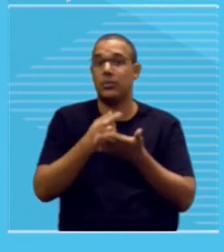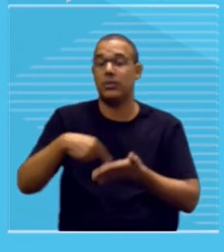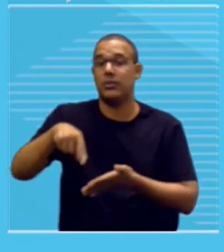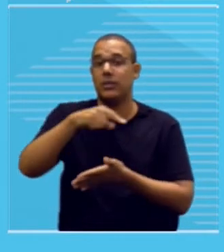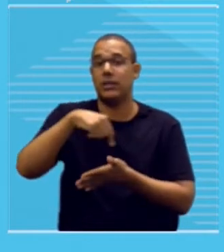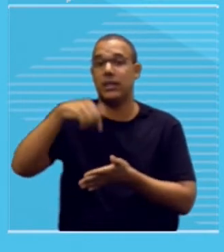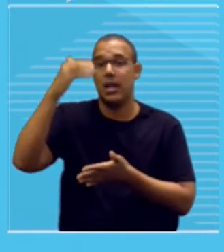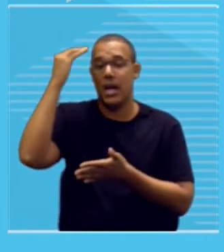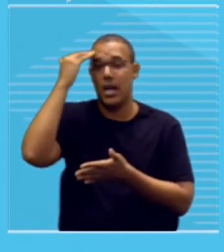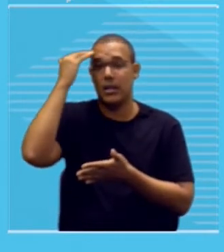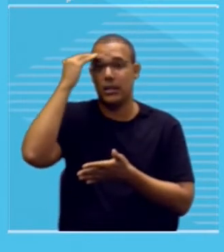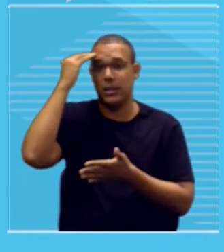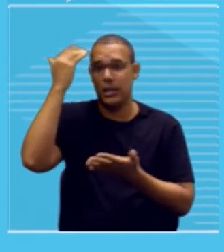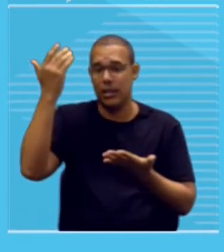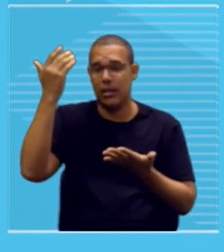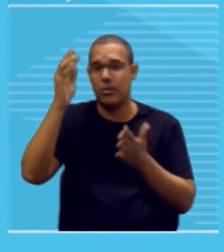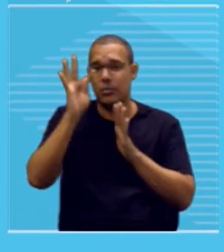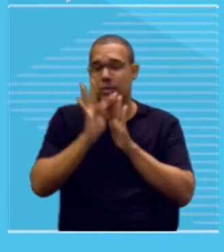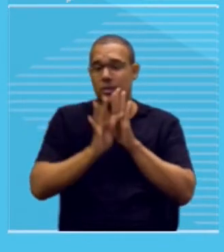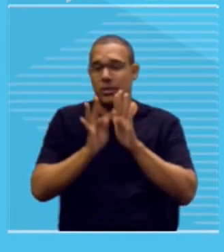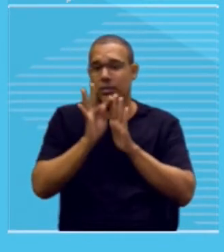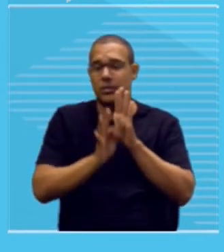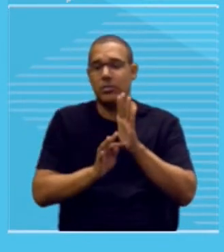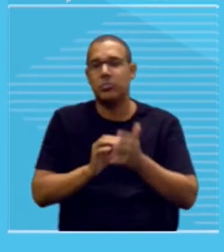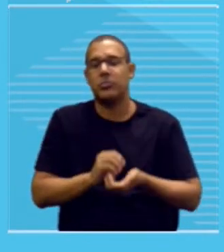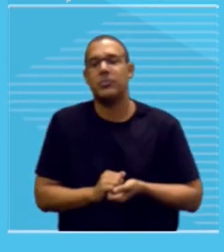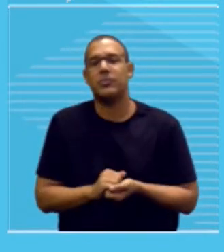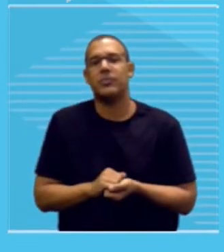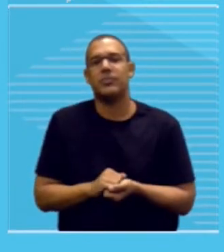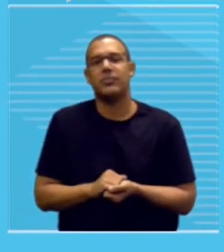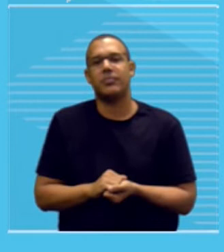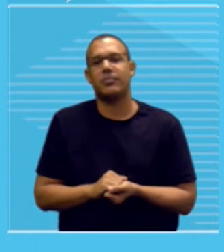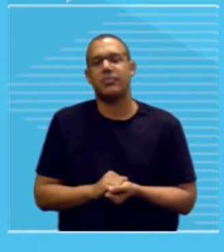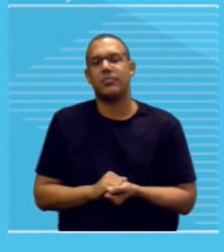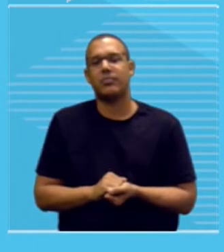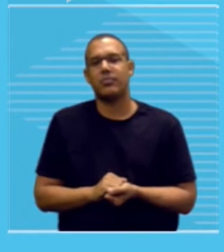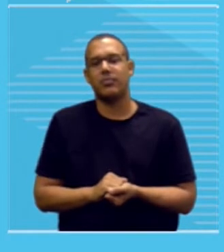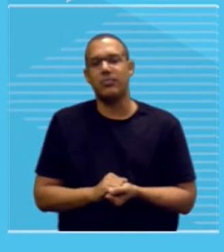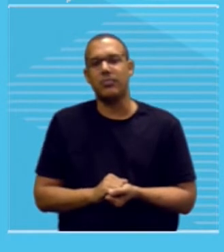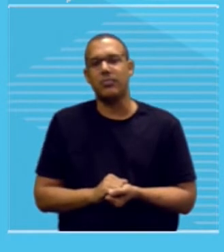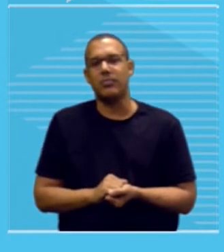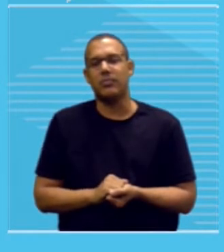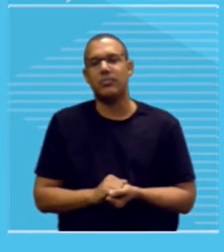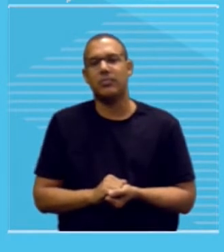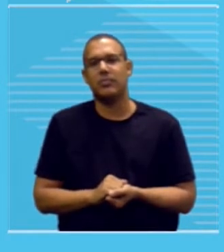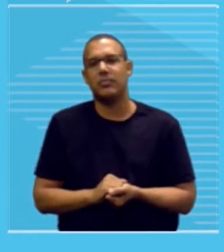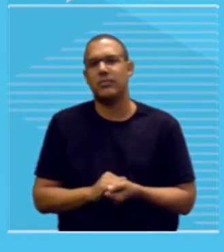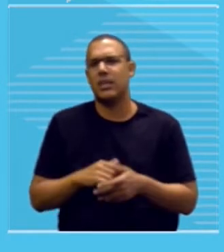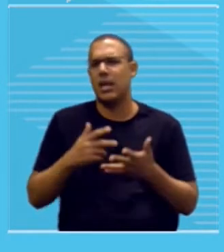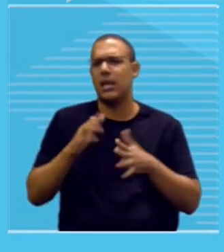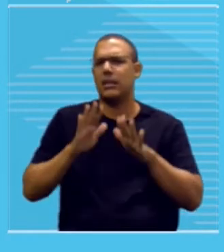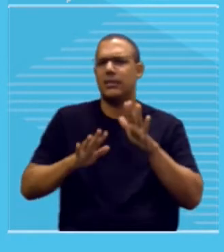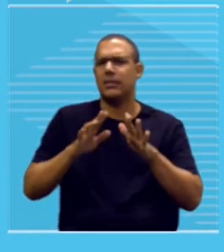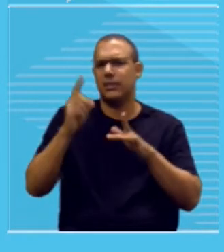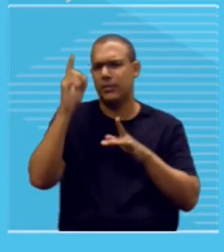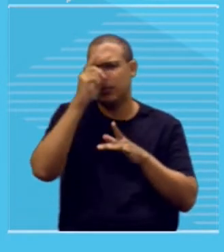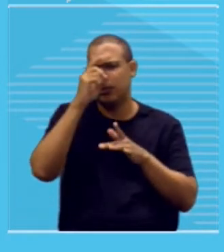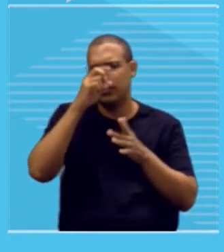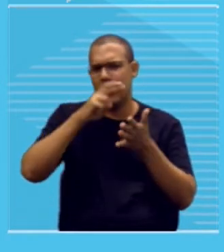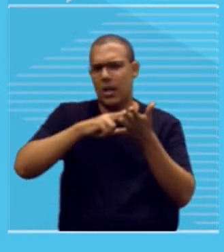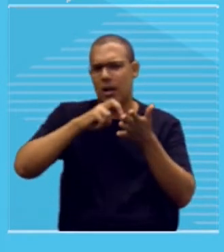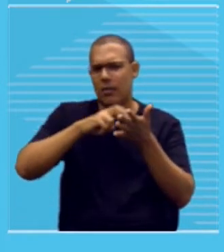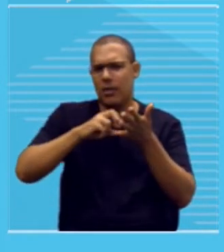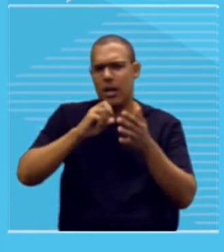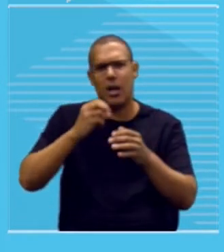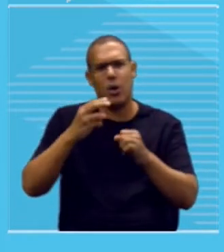na hora de compensar alguma dificuldade que você tiver entendeu vai compensar dificuldade seja ela com vocabulário seja com